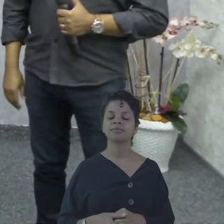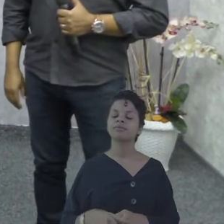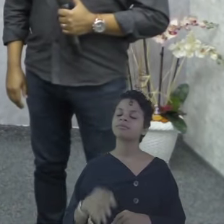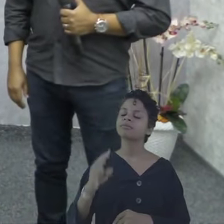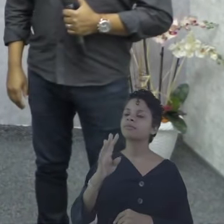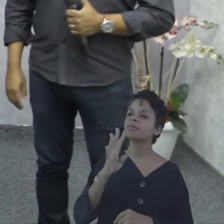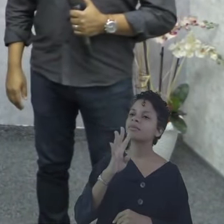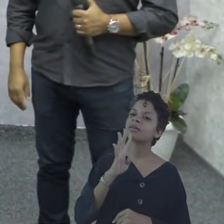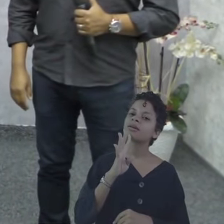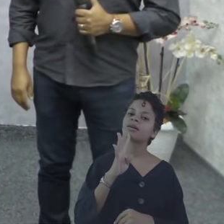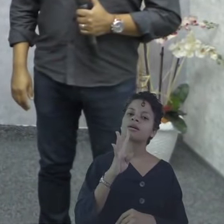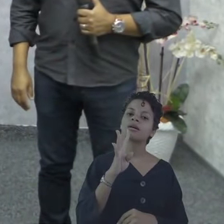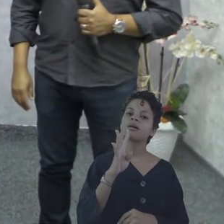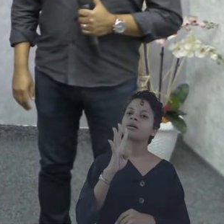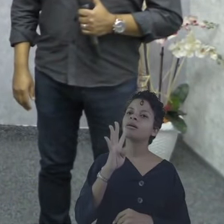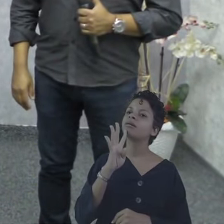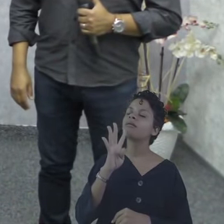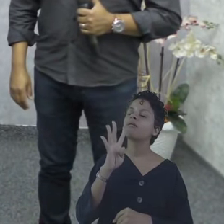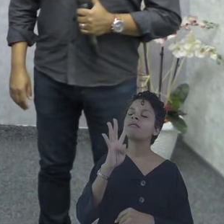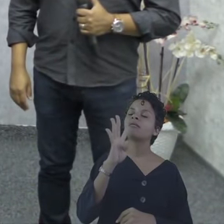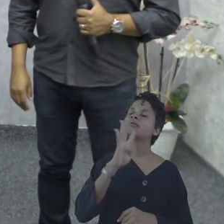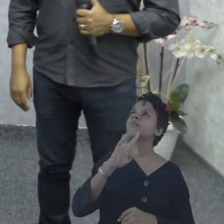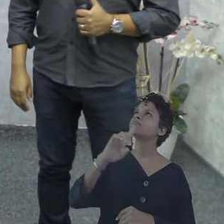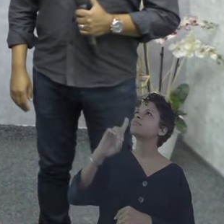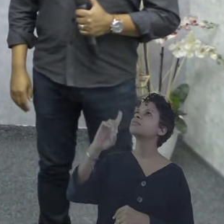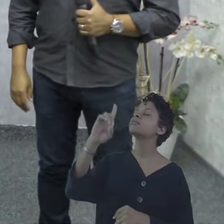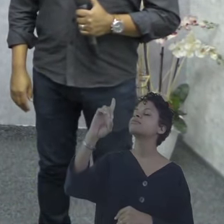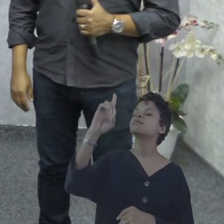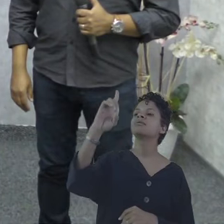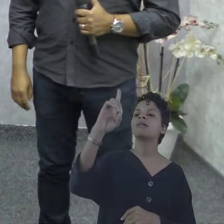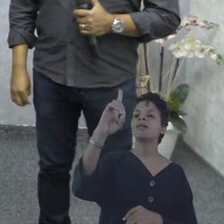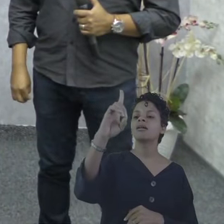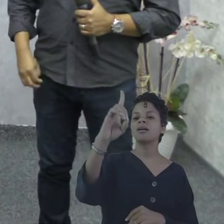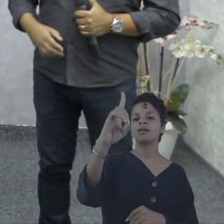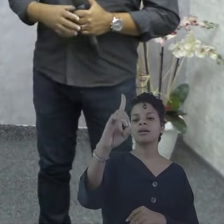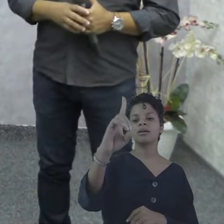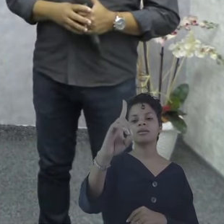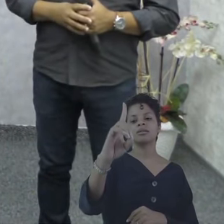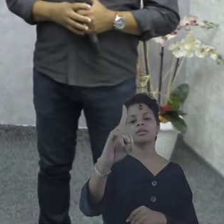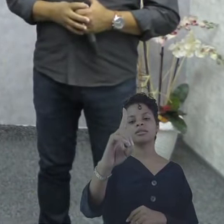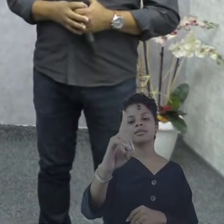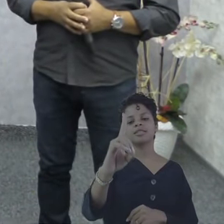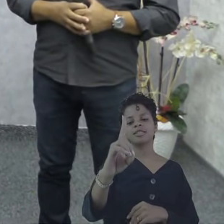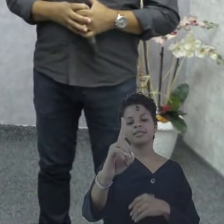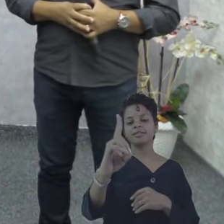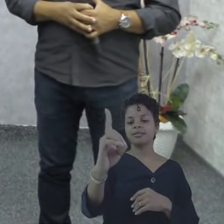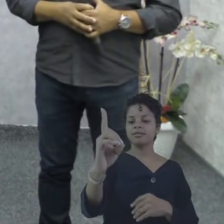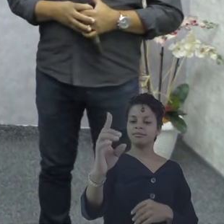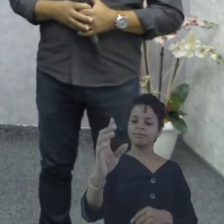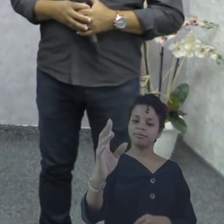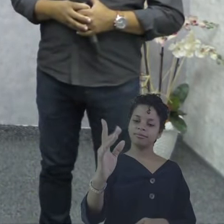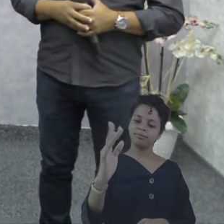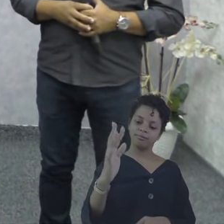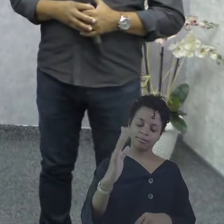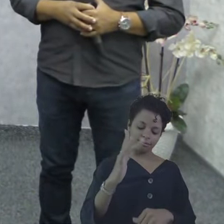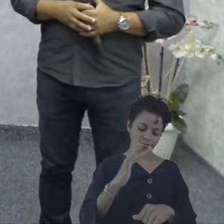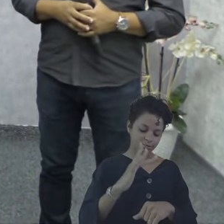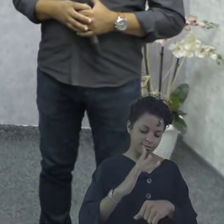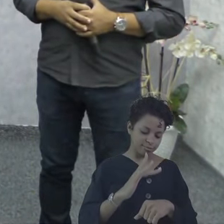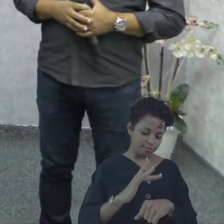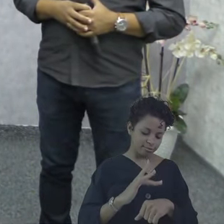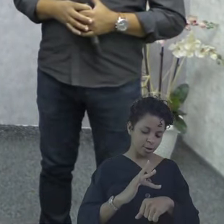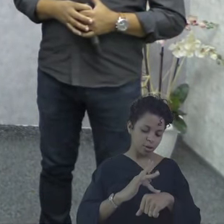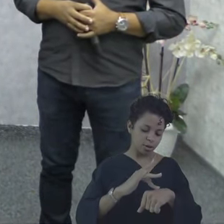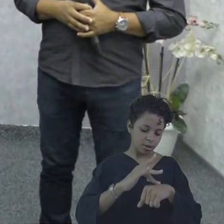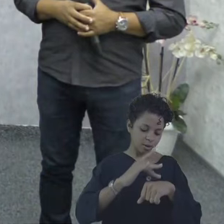Conheci a vexa louca, com teu toque